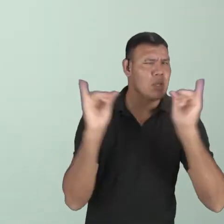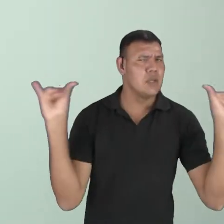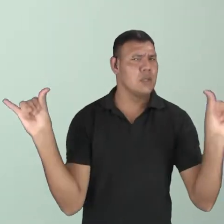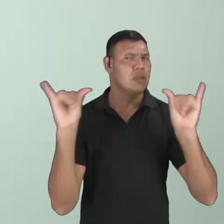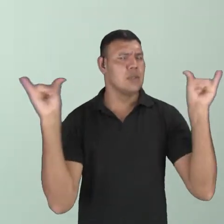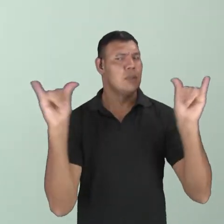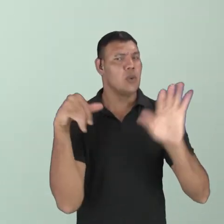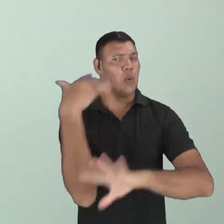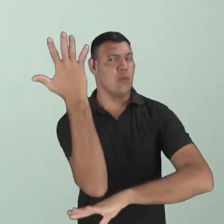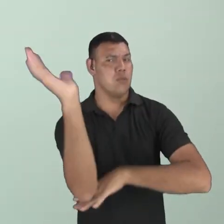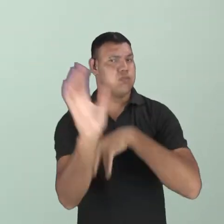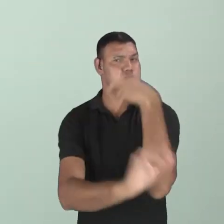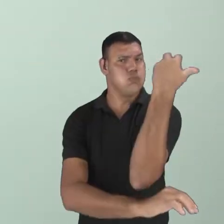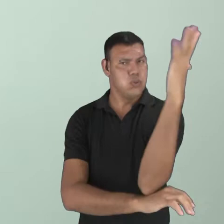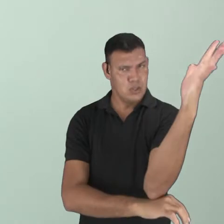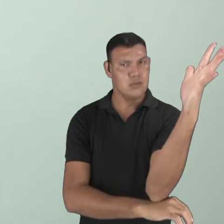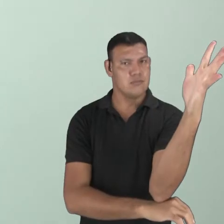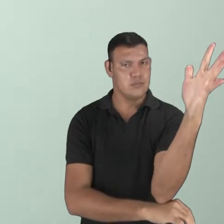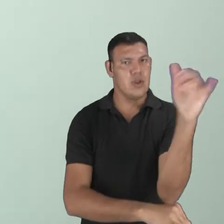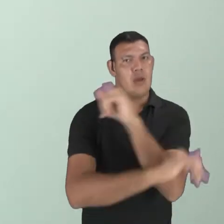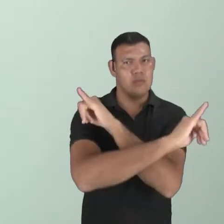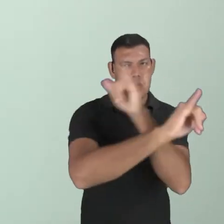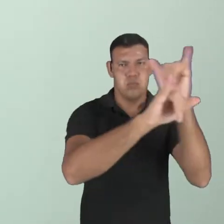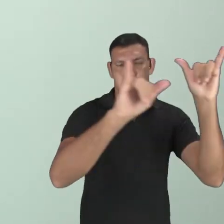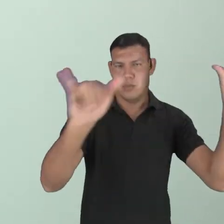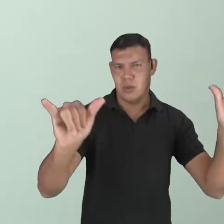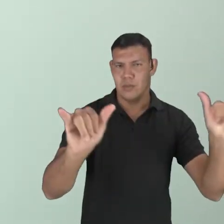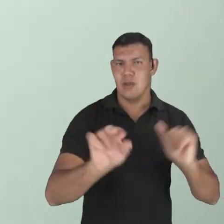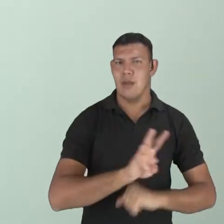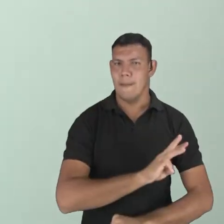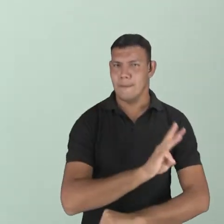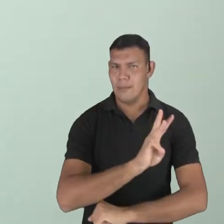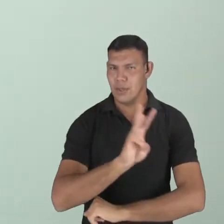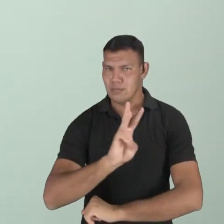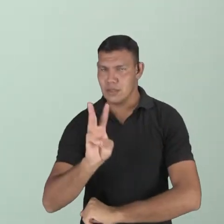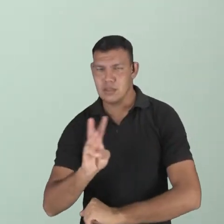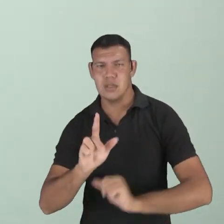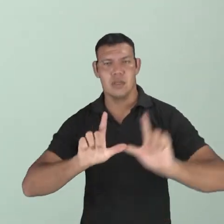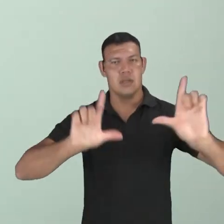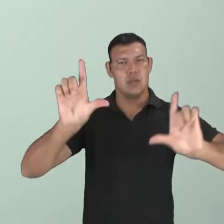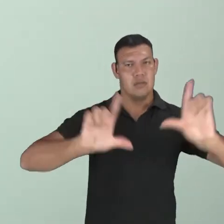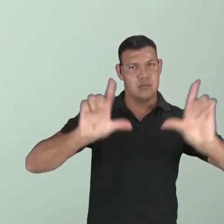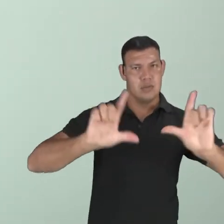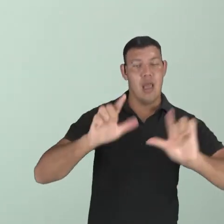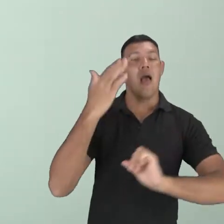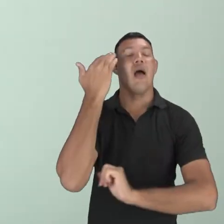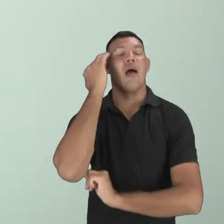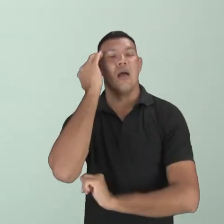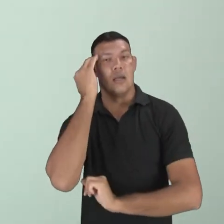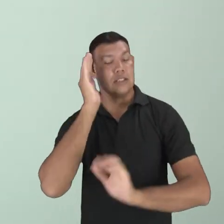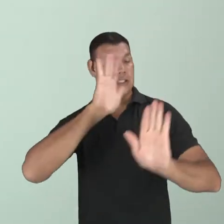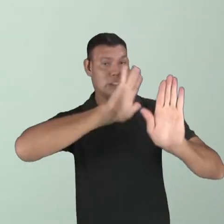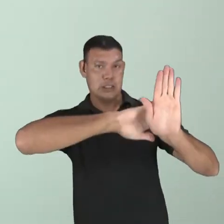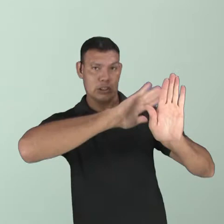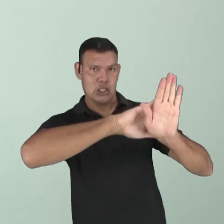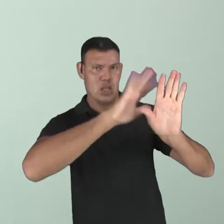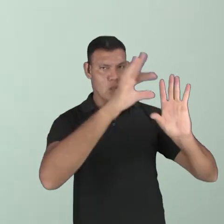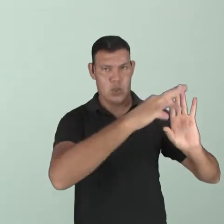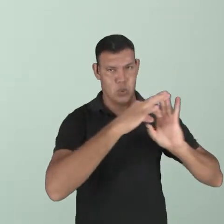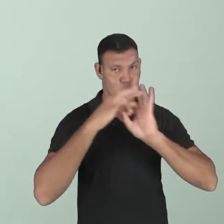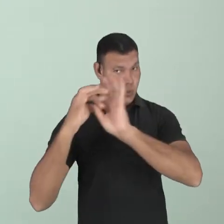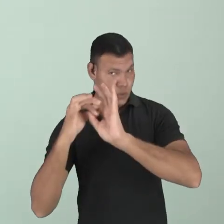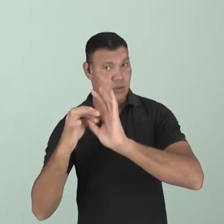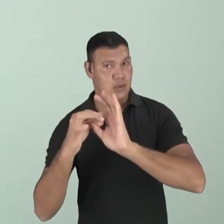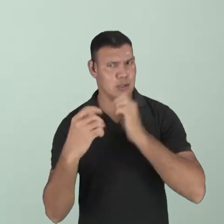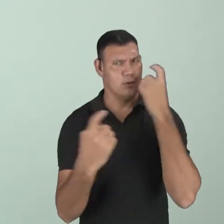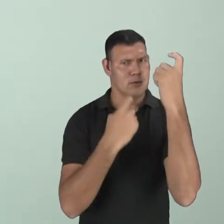notícias ambientais, elas saem em alguns sites, em algumas TV, para que vocês entendam o que tem por trás de todo esse contexto, tá? Toda